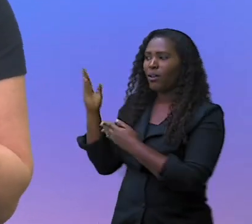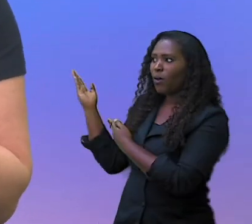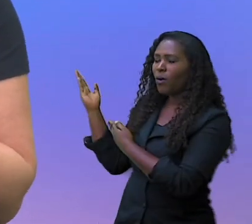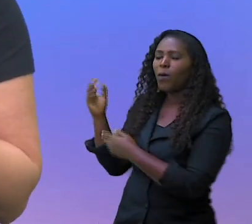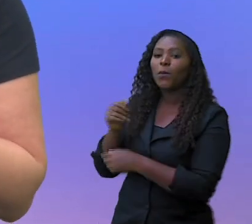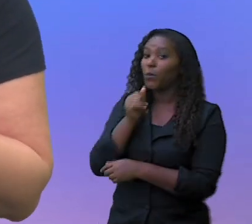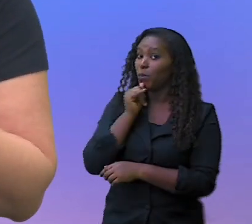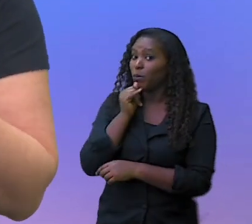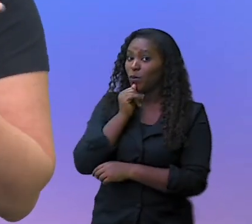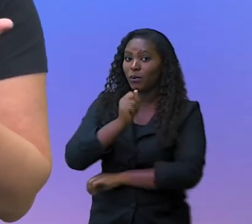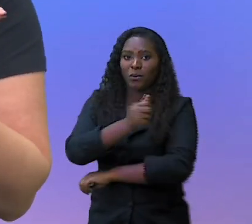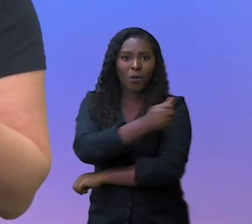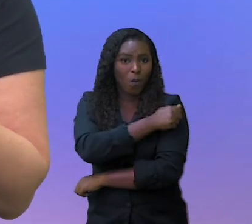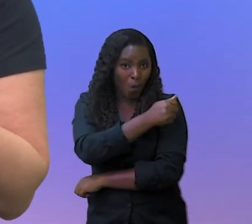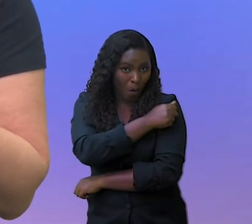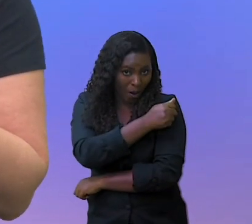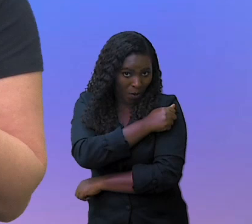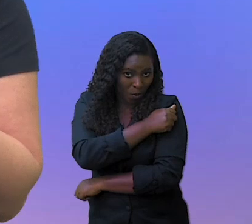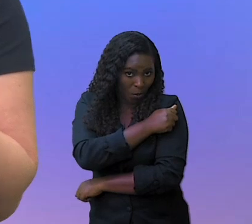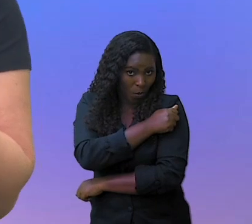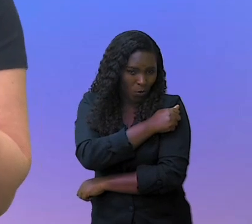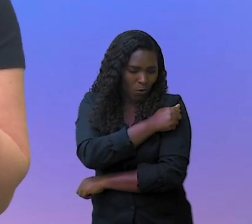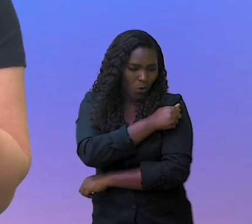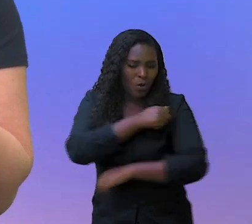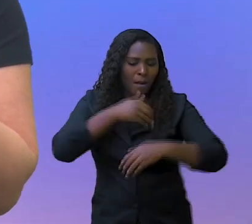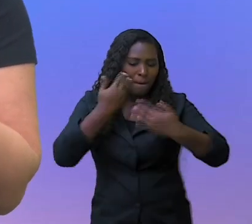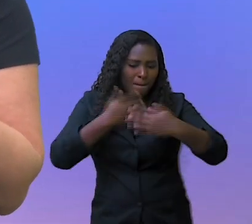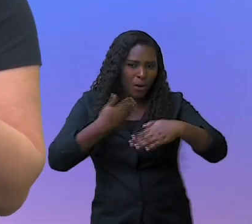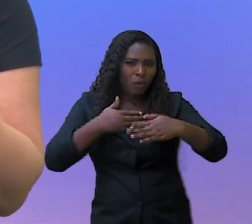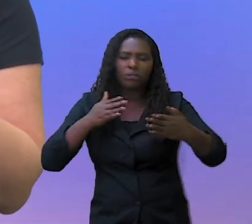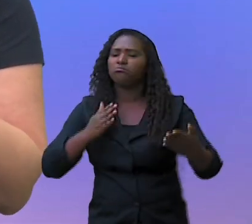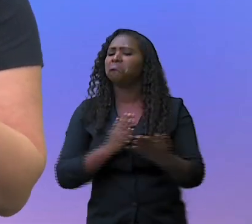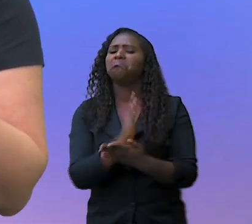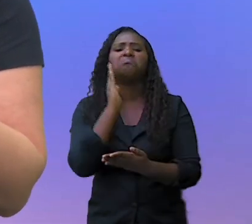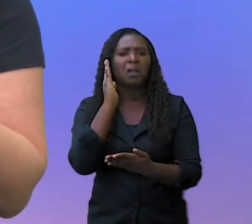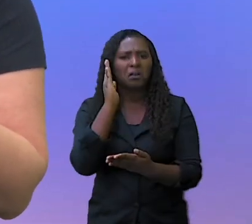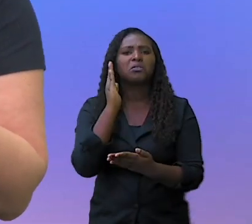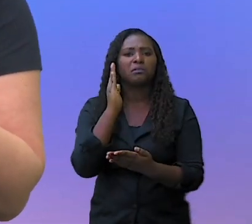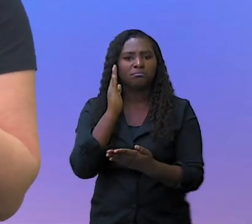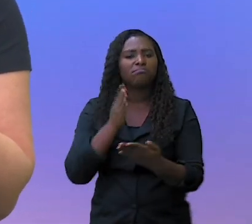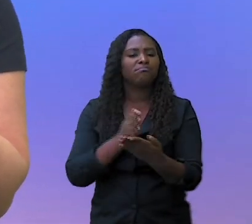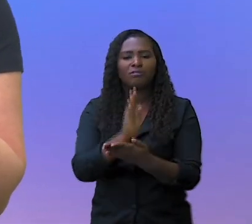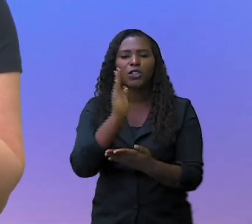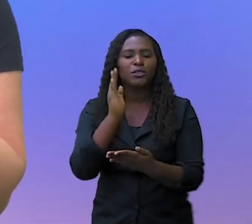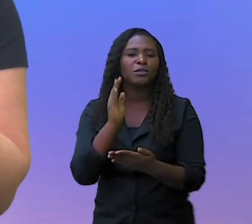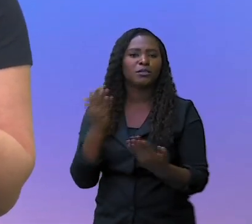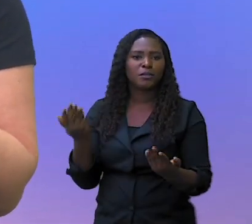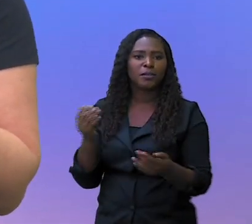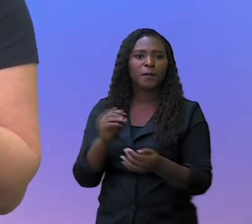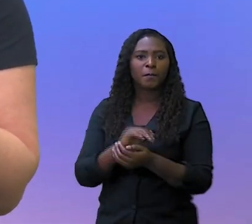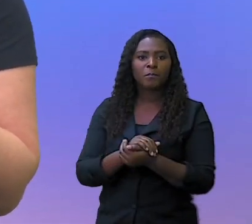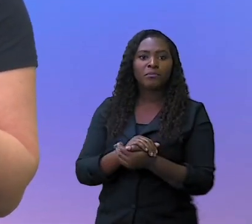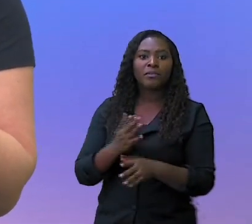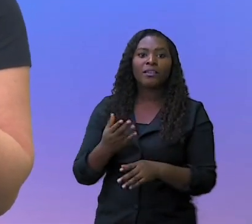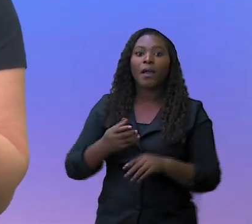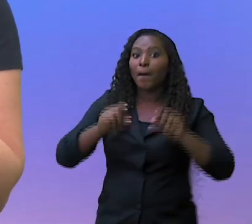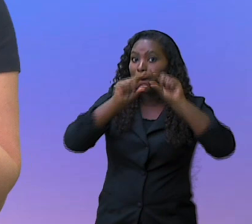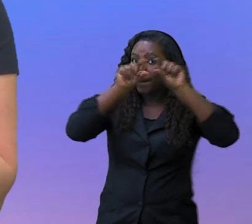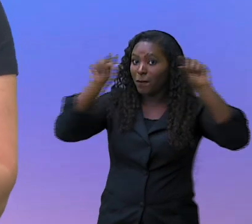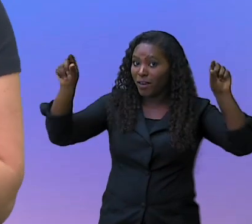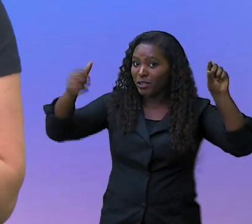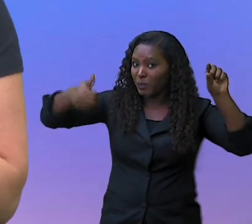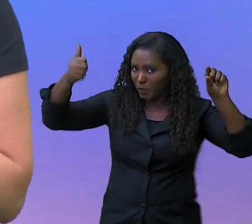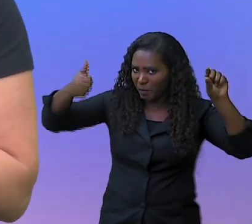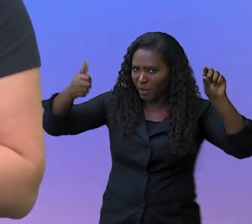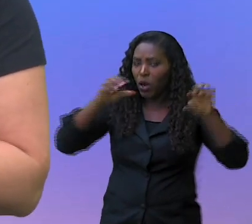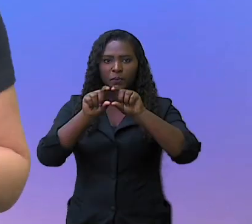aluno passou no teste. Esse o aluno aí, né? O é o artigo acompanhando sempre o substantivo, né? Aluno. Então, esse o